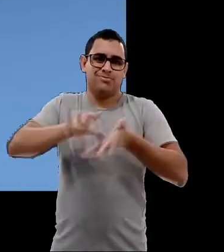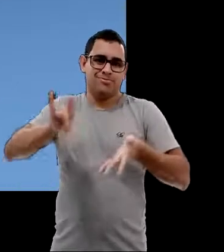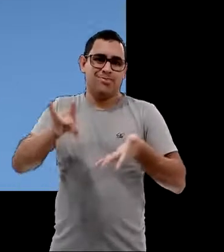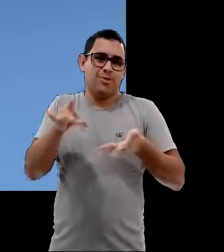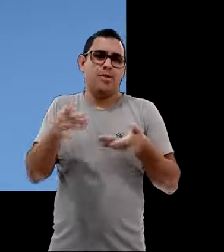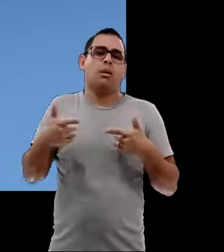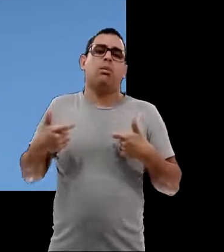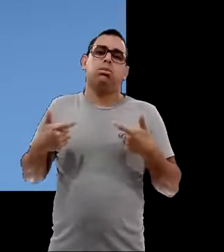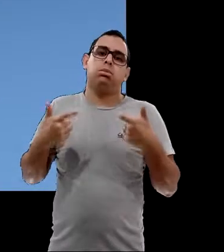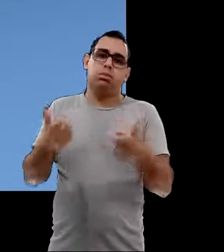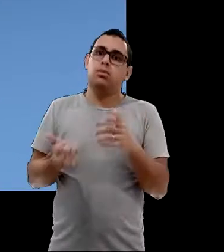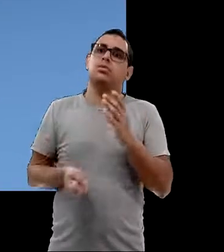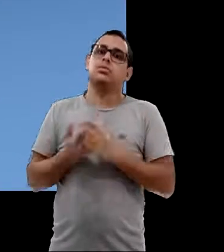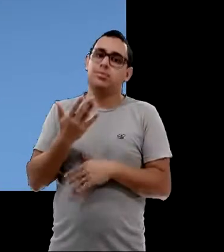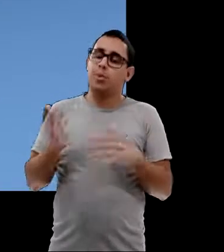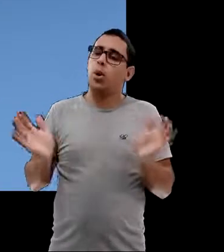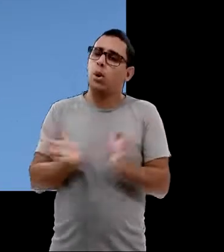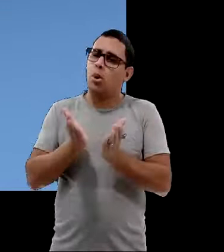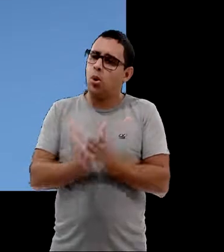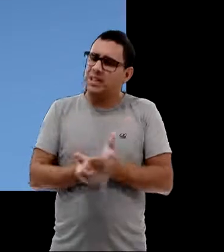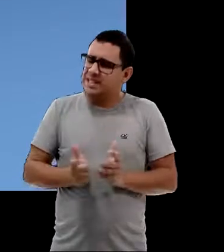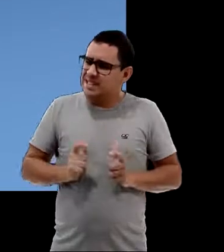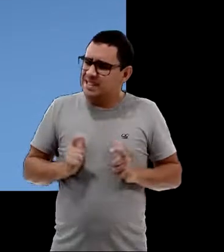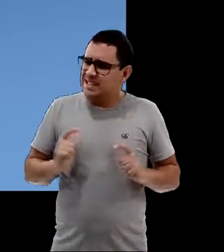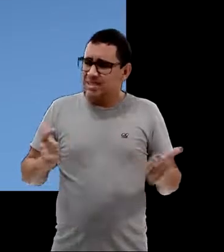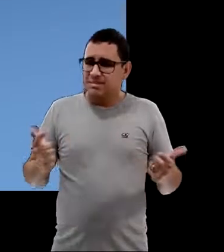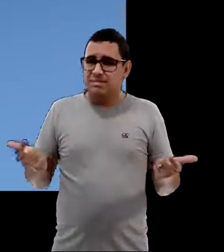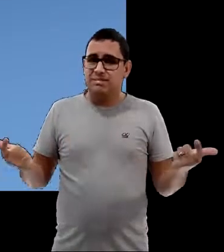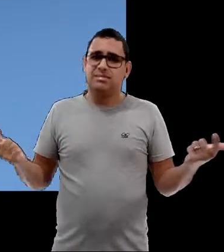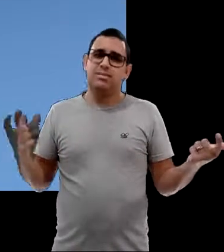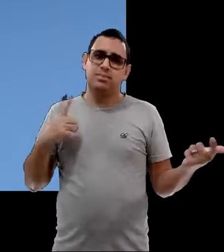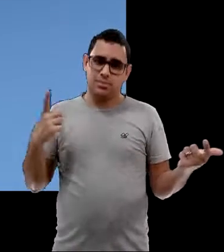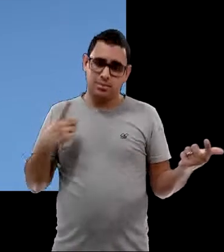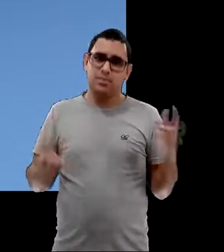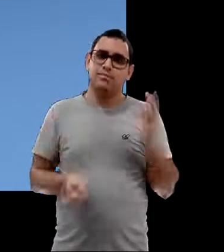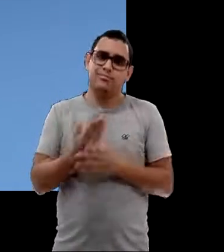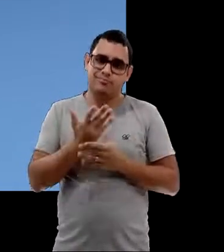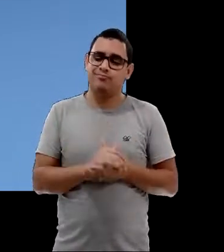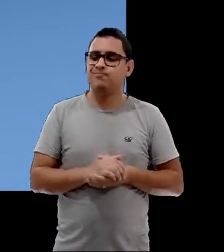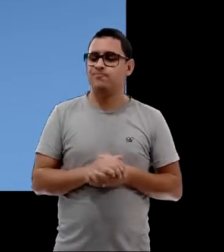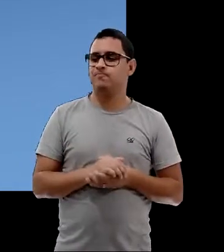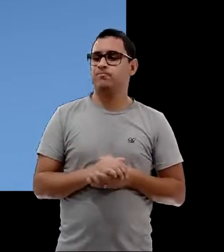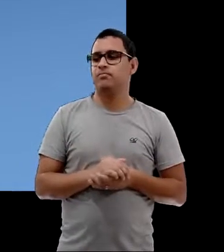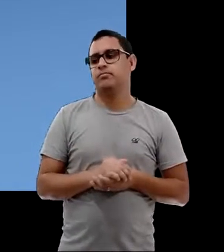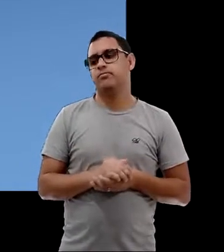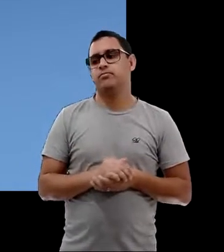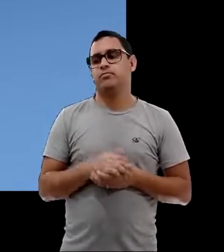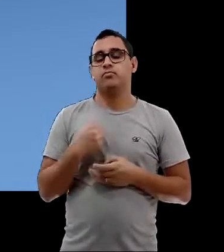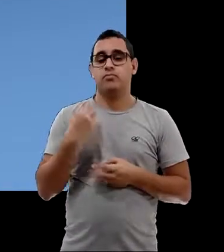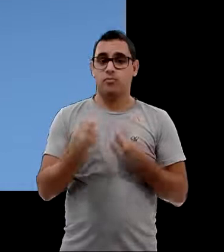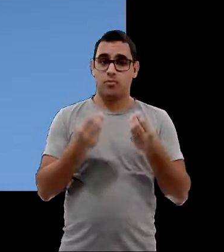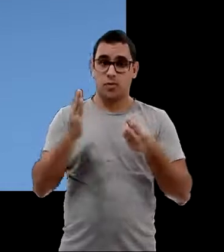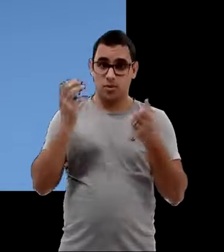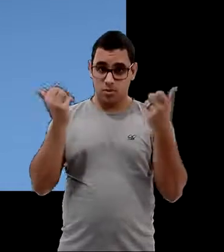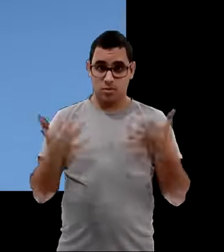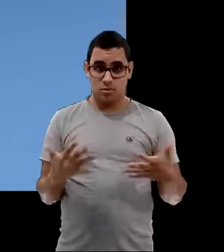acarretou em uma insustentável condição para a maioria da população que vive em extrema pobreza.